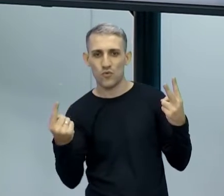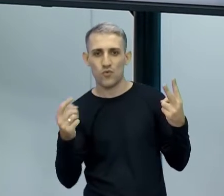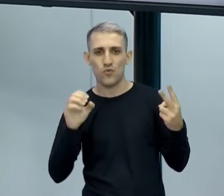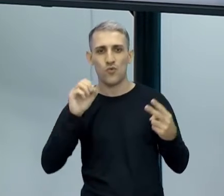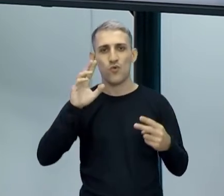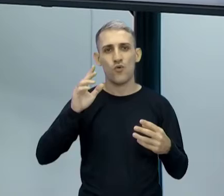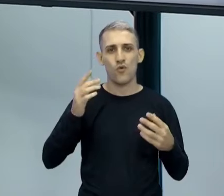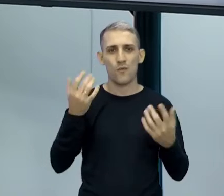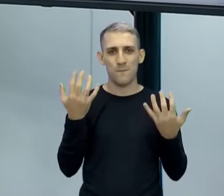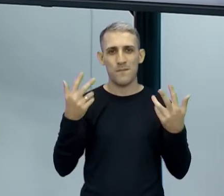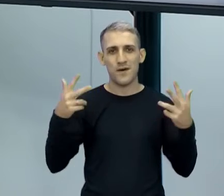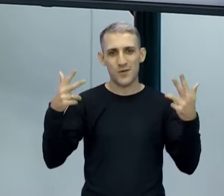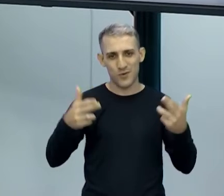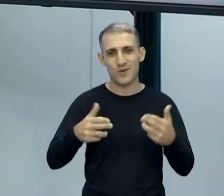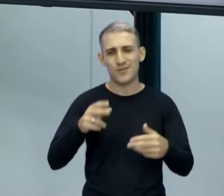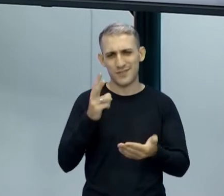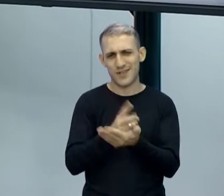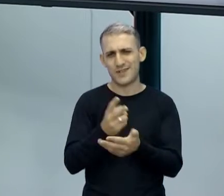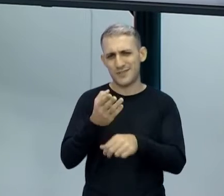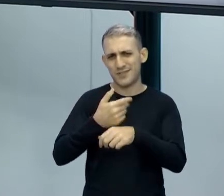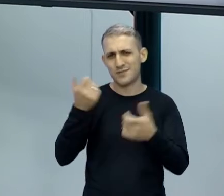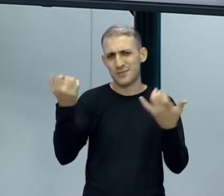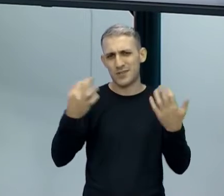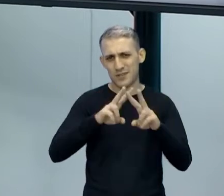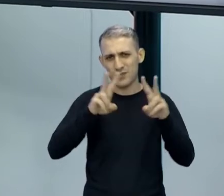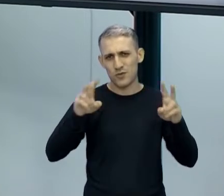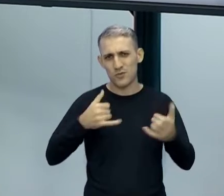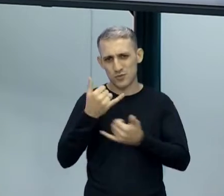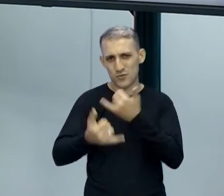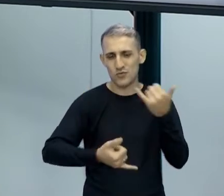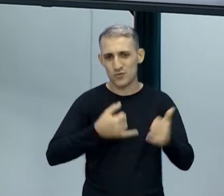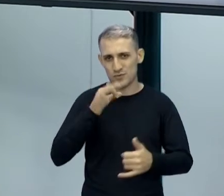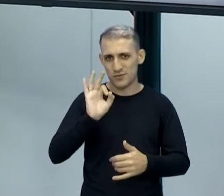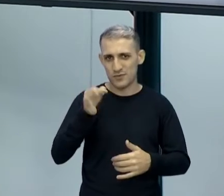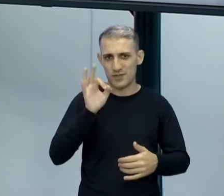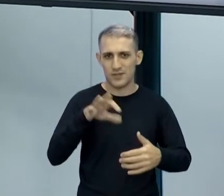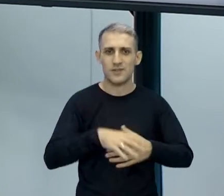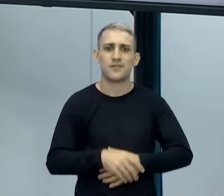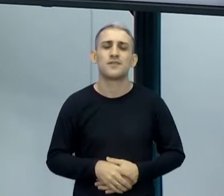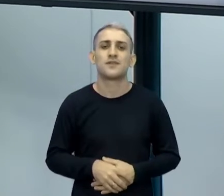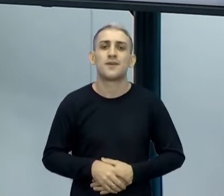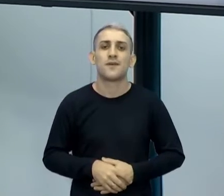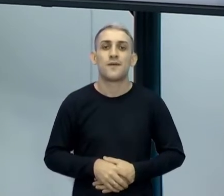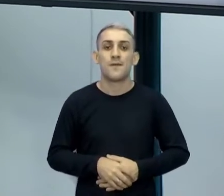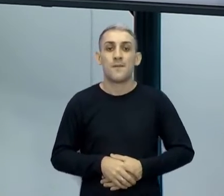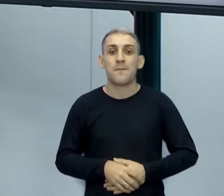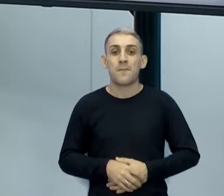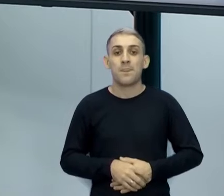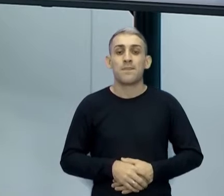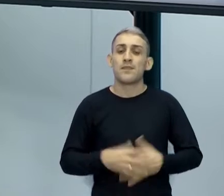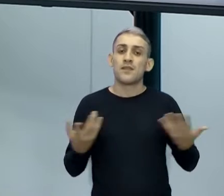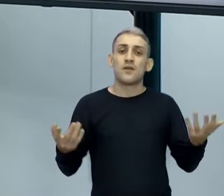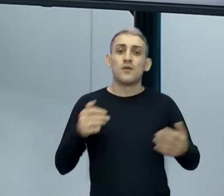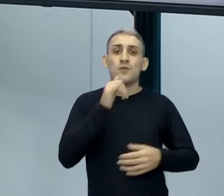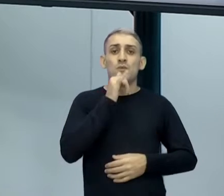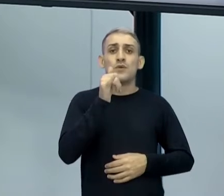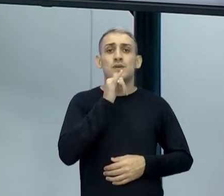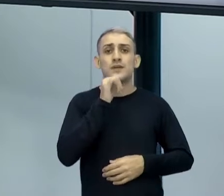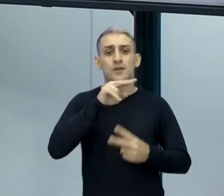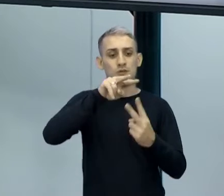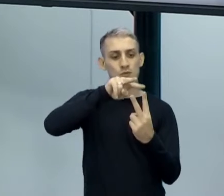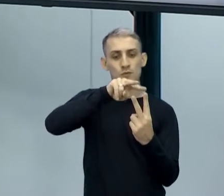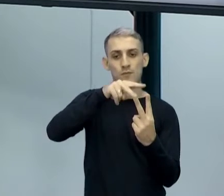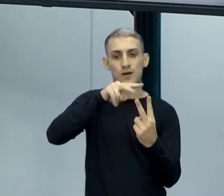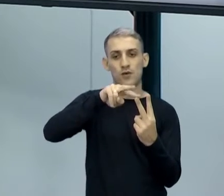iguais, né? Que são jogos que já foram falados aqui também, jogos jogados com os dedos da mão. Né? Tá? Então, no par ou